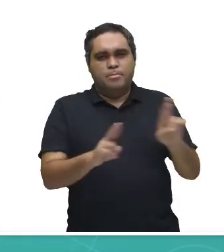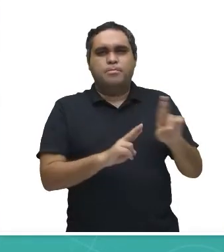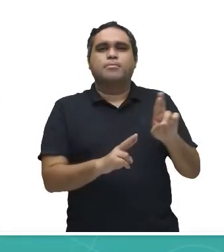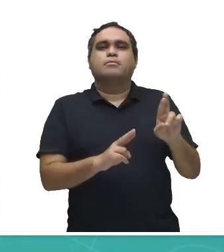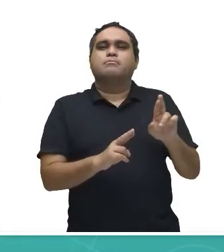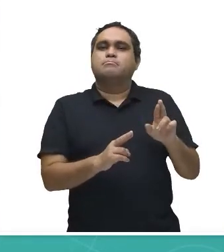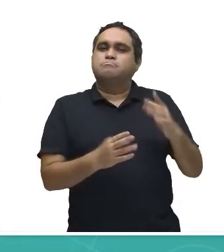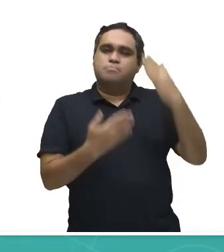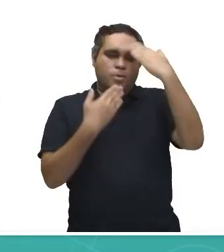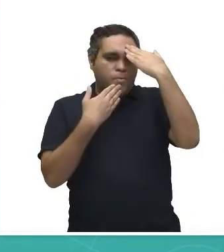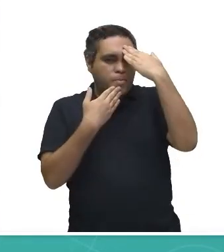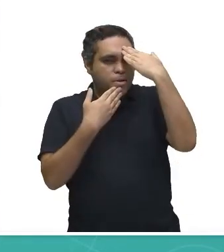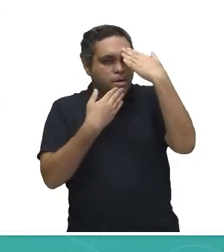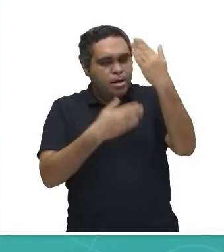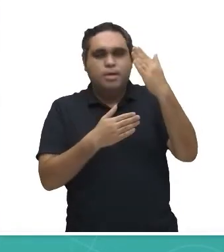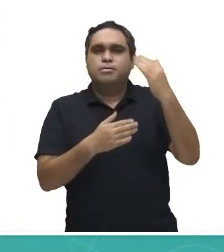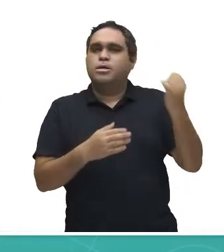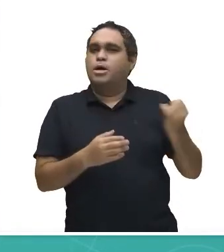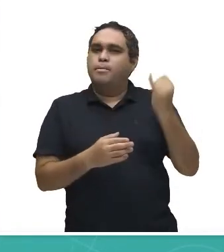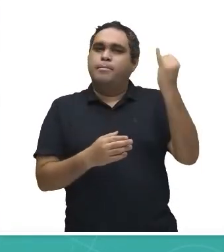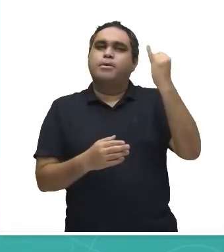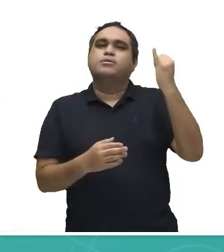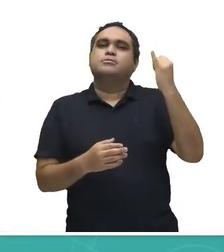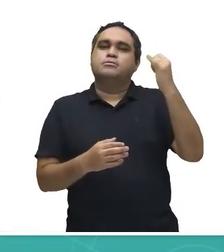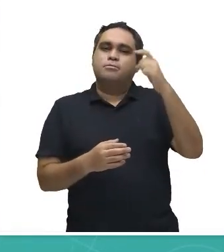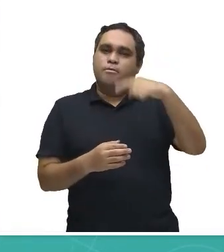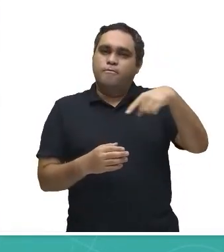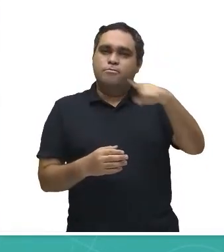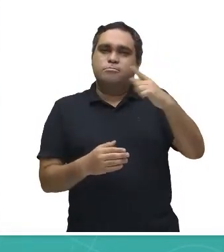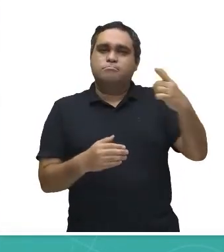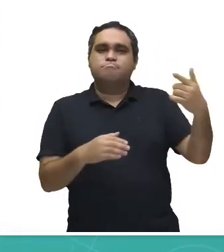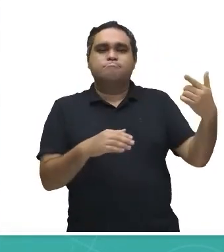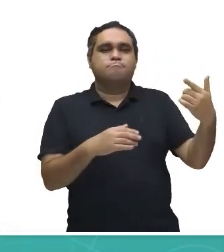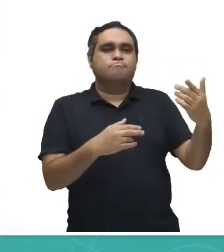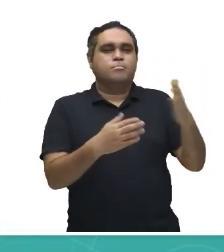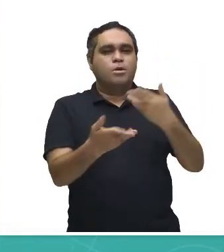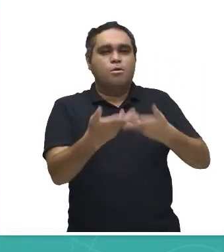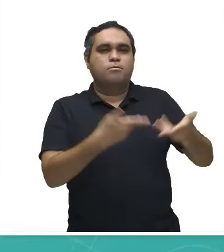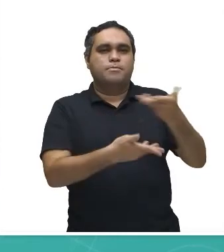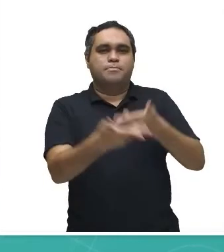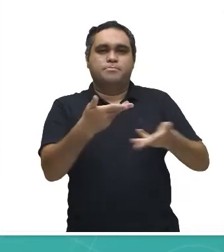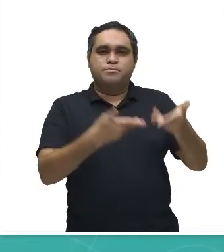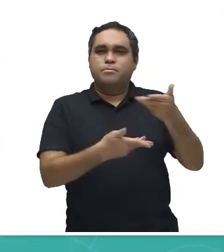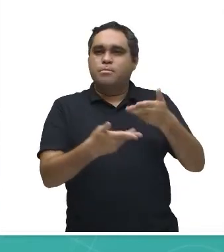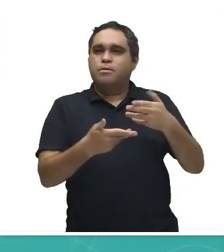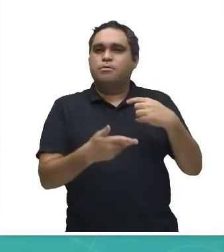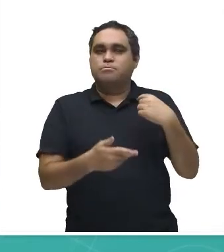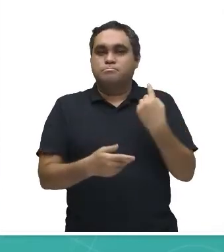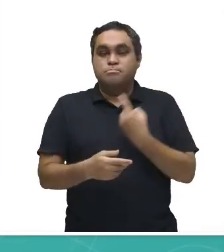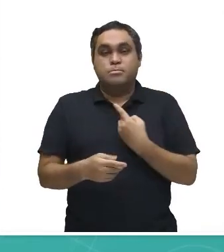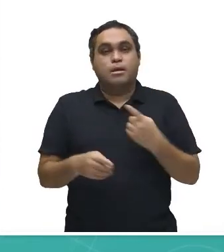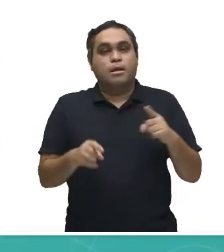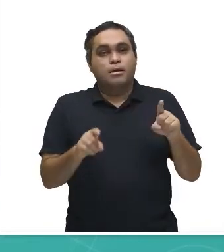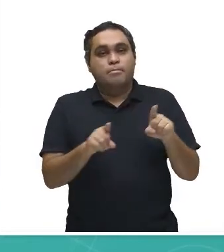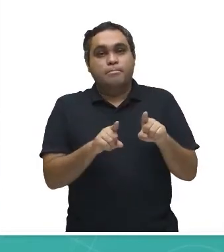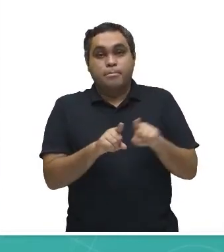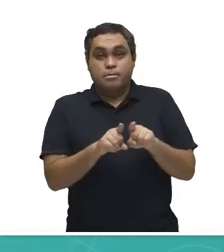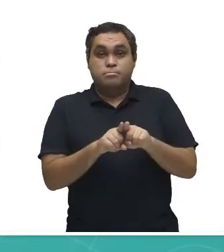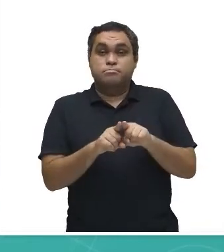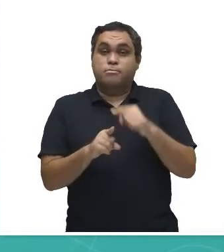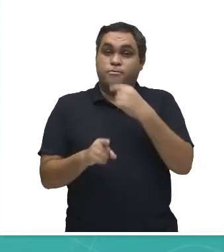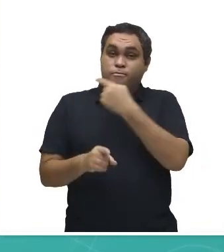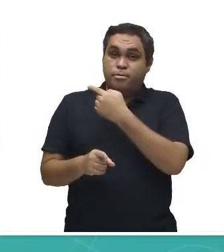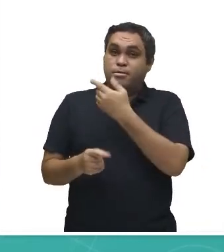Gente, muito obrigada. Isso é muito importante para vocês, tá? Estarem participando, estarem interagindo conosco. Então aí a nossa questão já